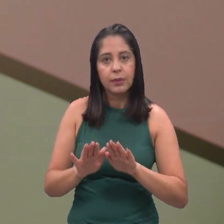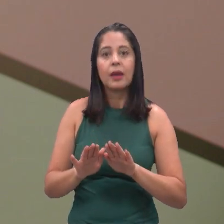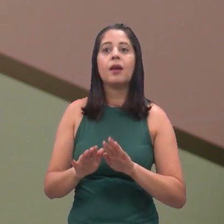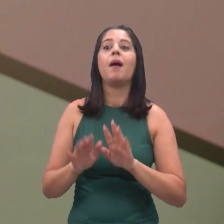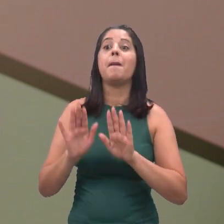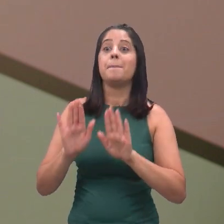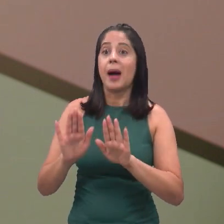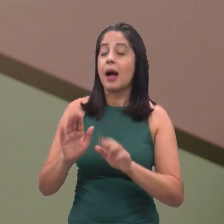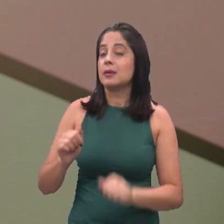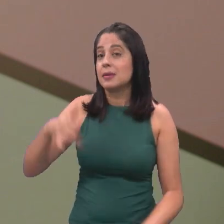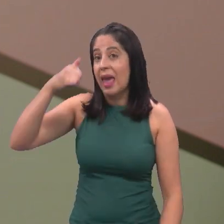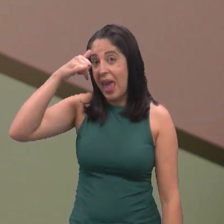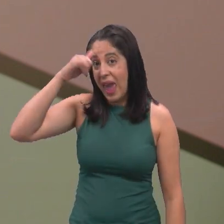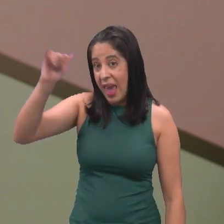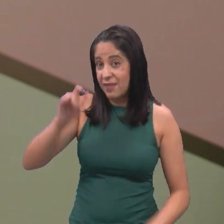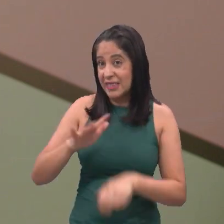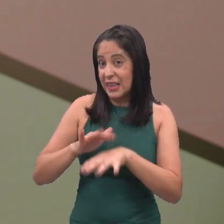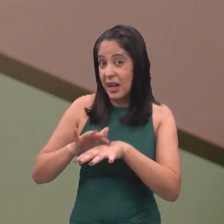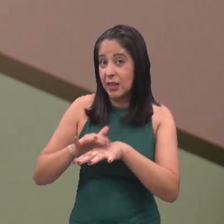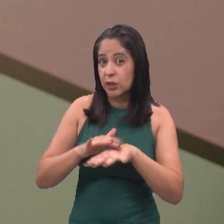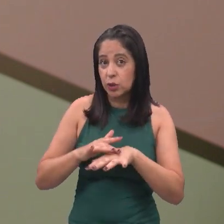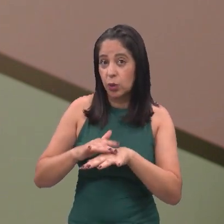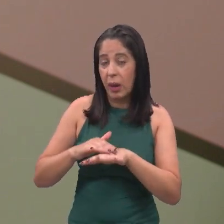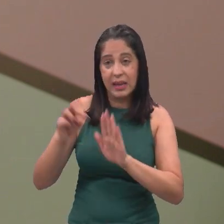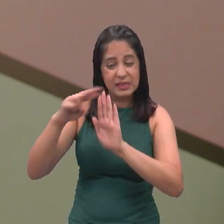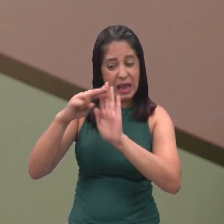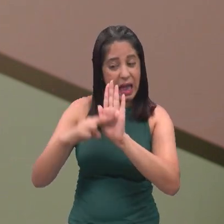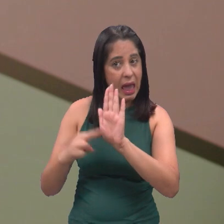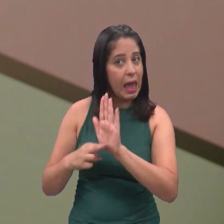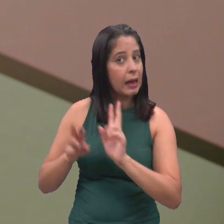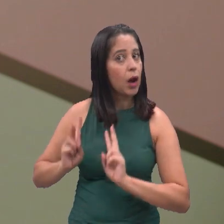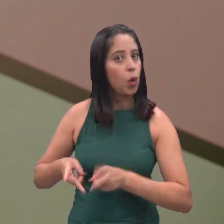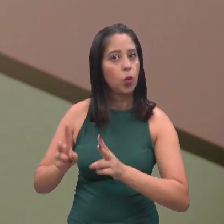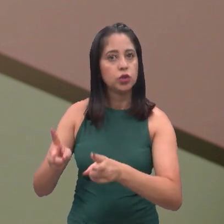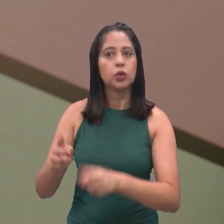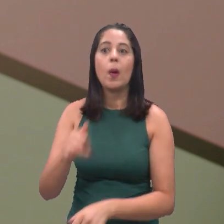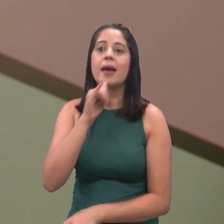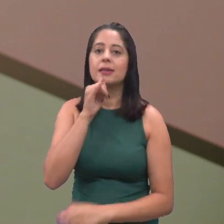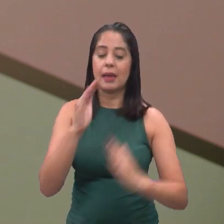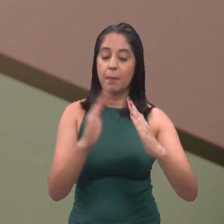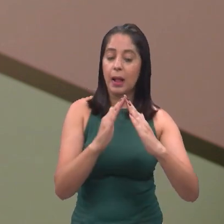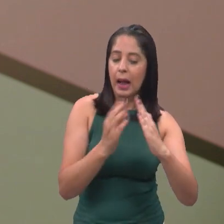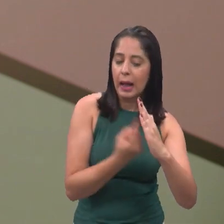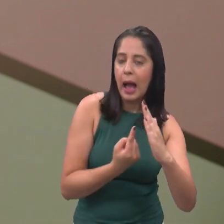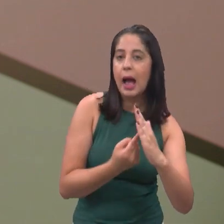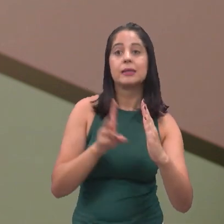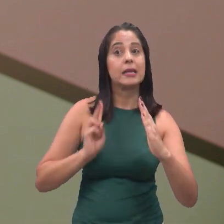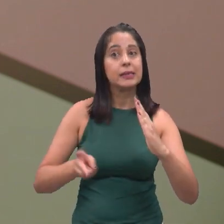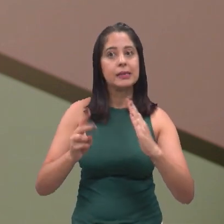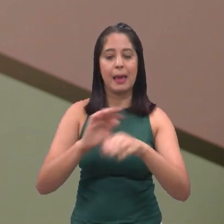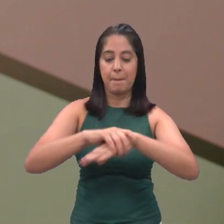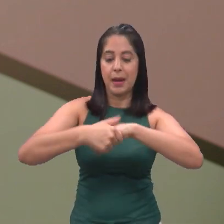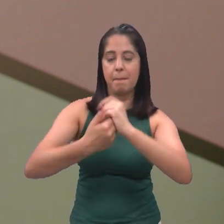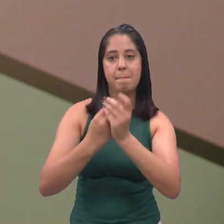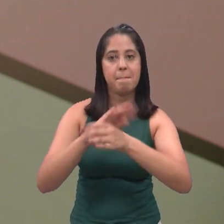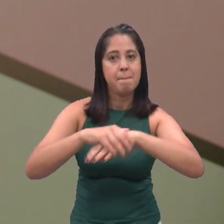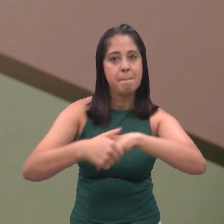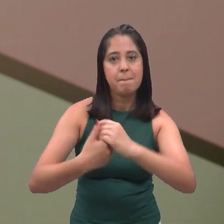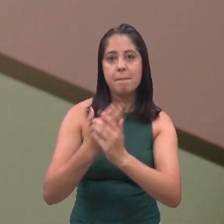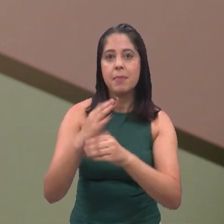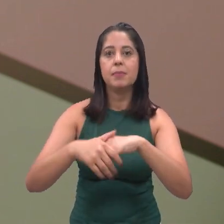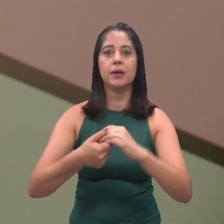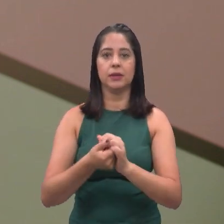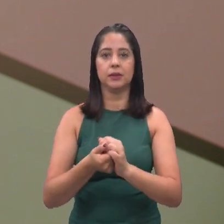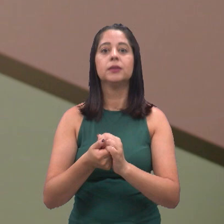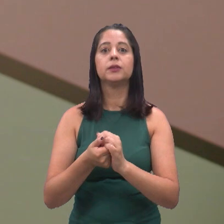evitar passar a doença para as outras pessoas são os mesmos. Então, ficar em casa, higienização das mãos, com os familiares dentro